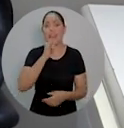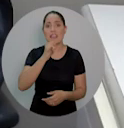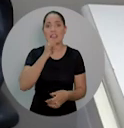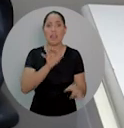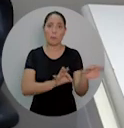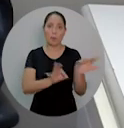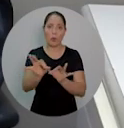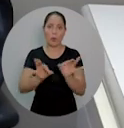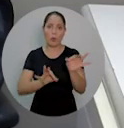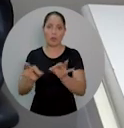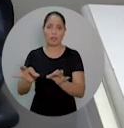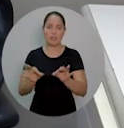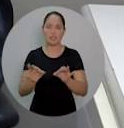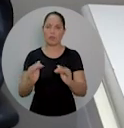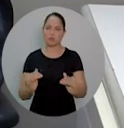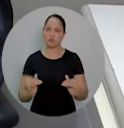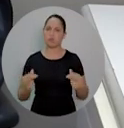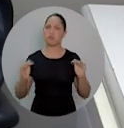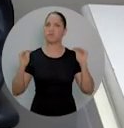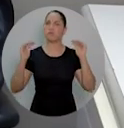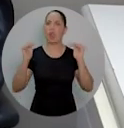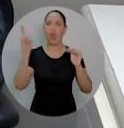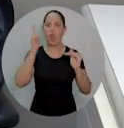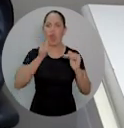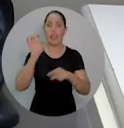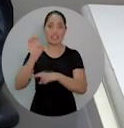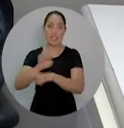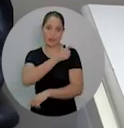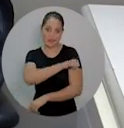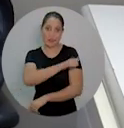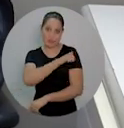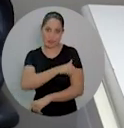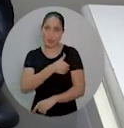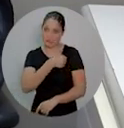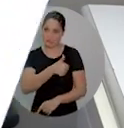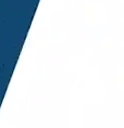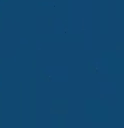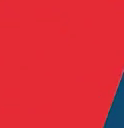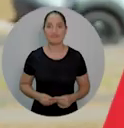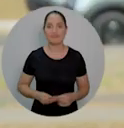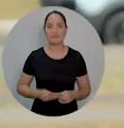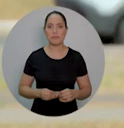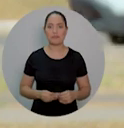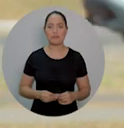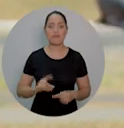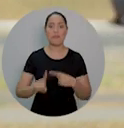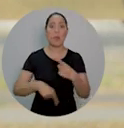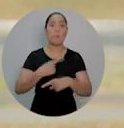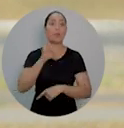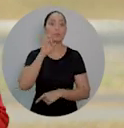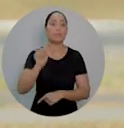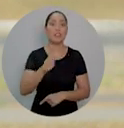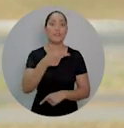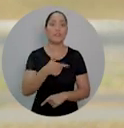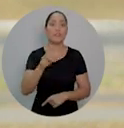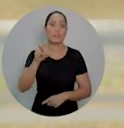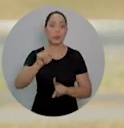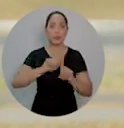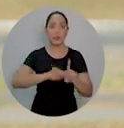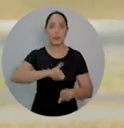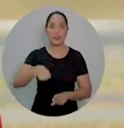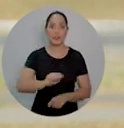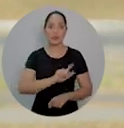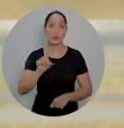de operacionalidade com sucesso é justamente o estado do Rio de Janeiro. No próximo dia 25 de